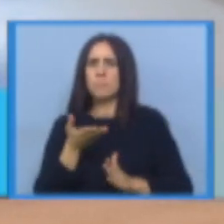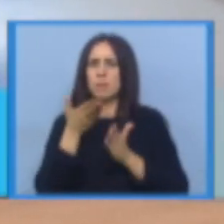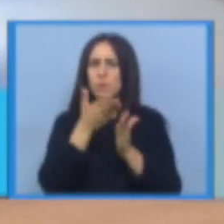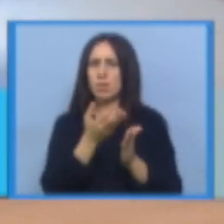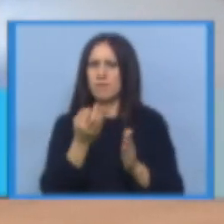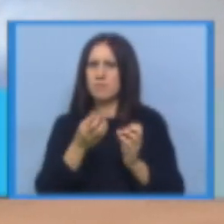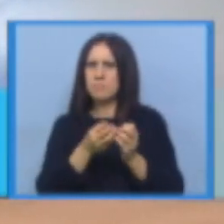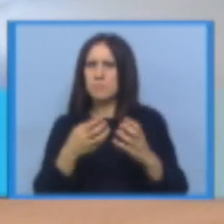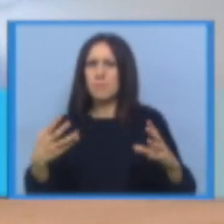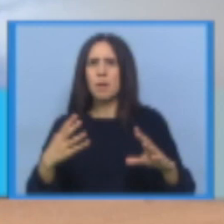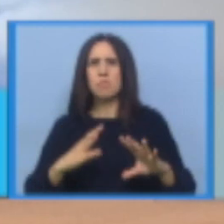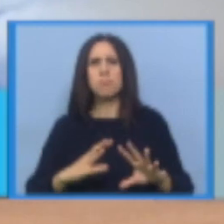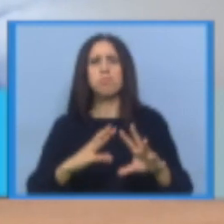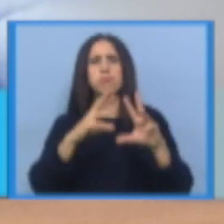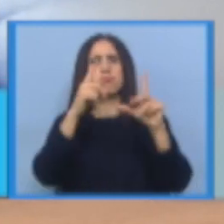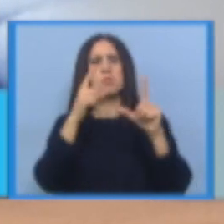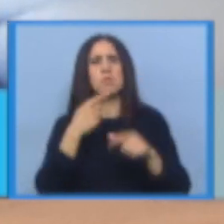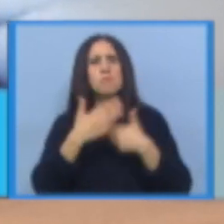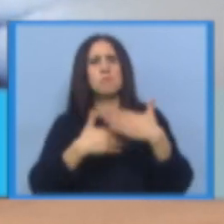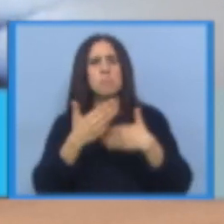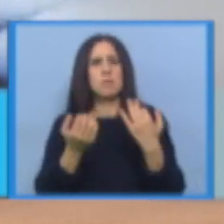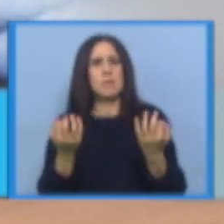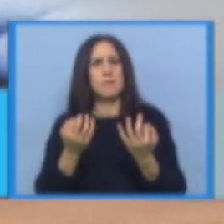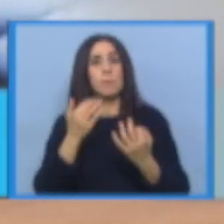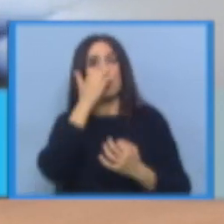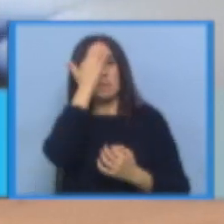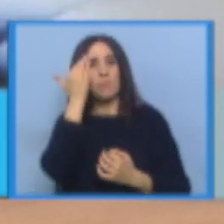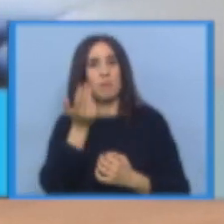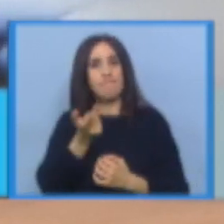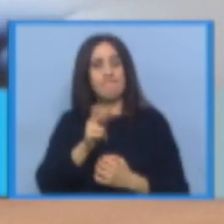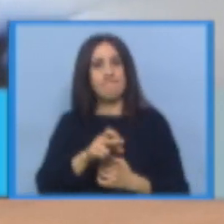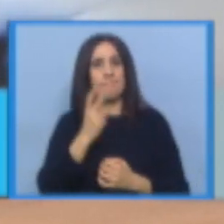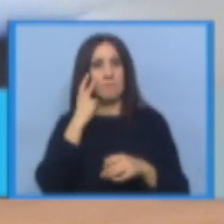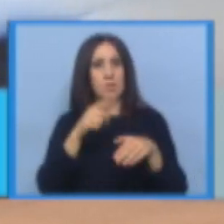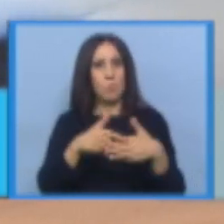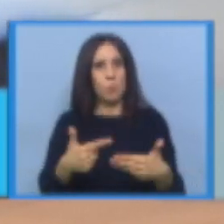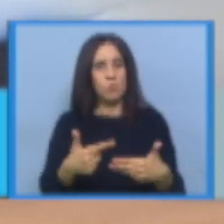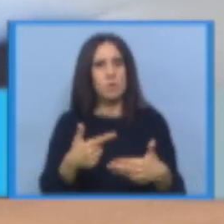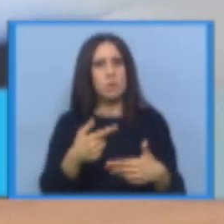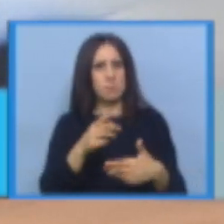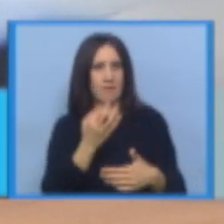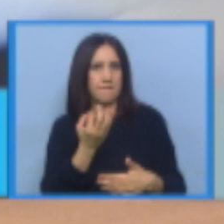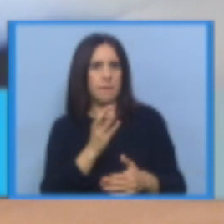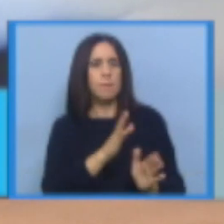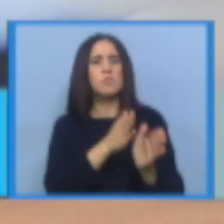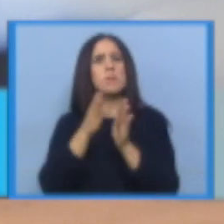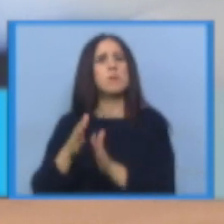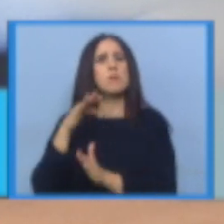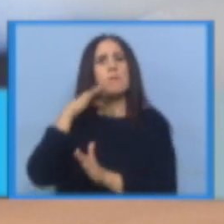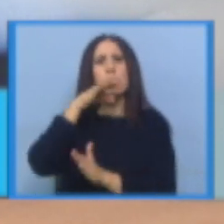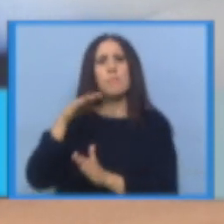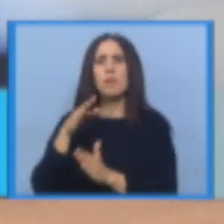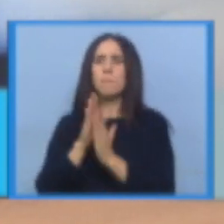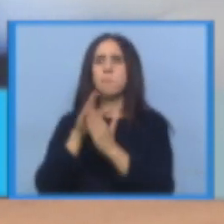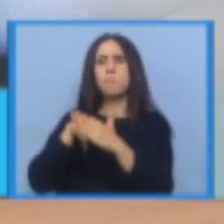ajudar a crescer, a florir, a frutificar nas dificuldades da vida de hoje. E depois, quando as famílias entram numa